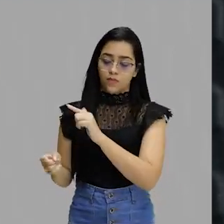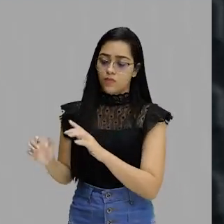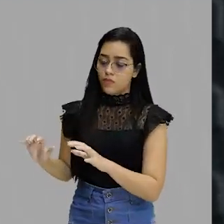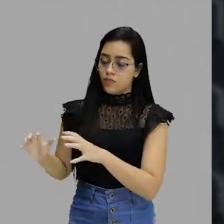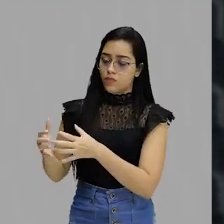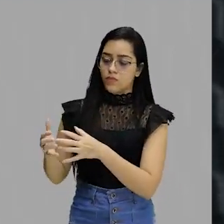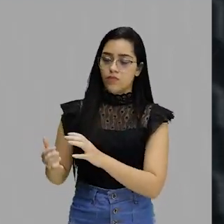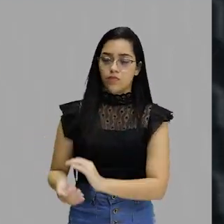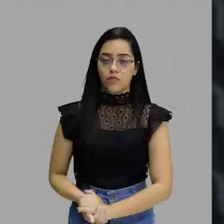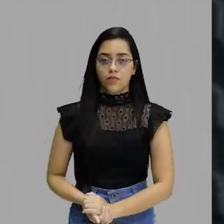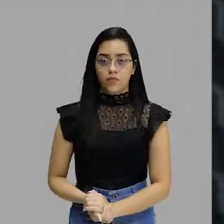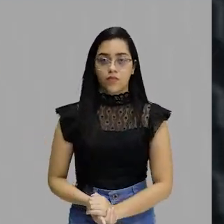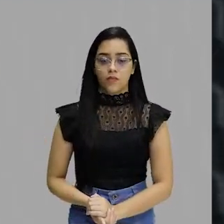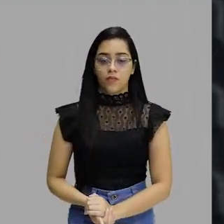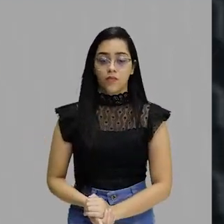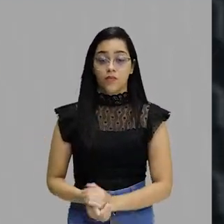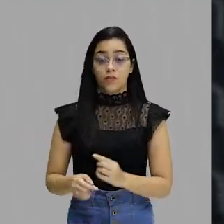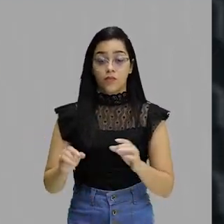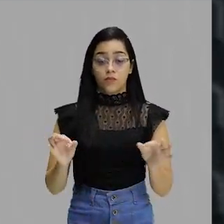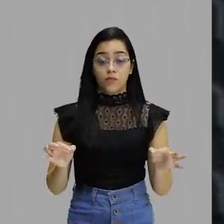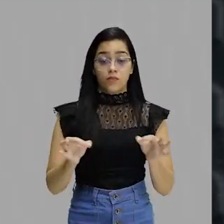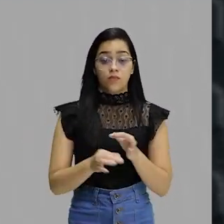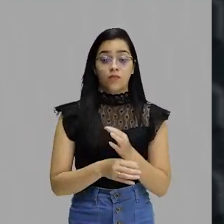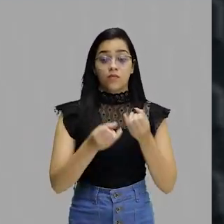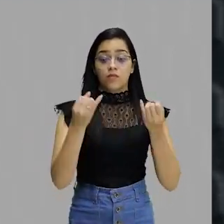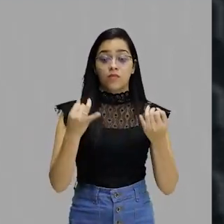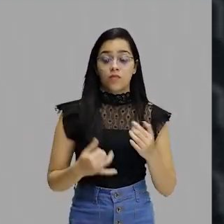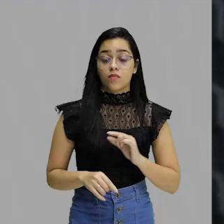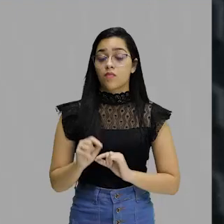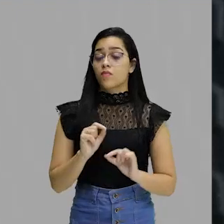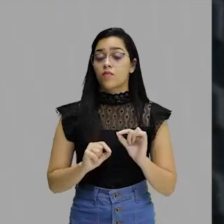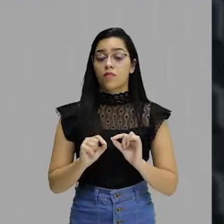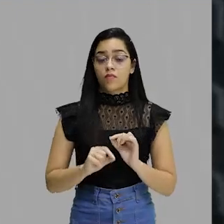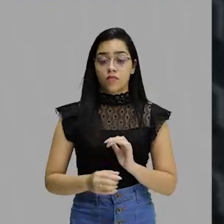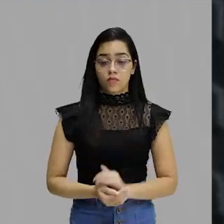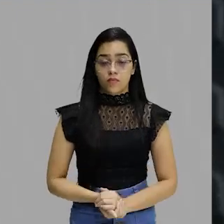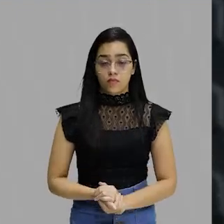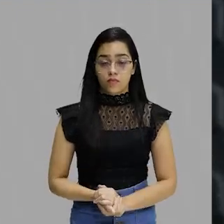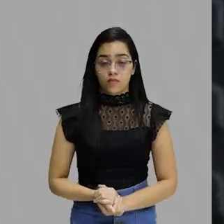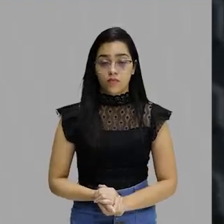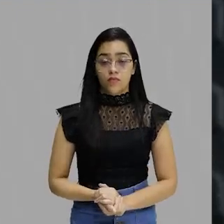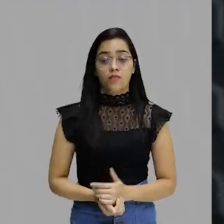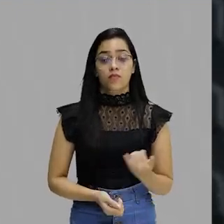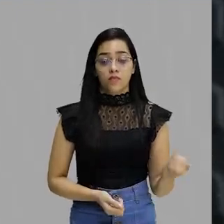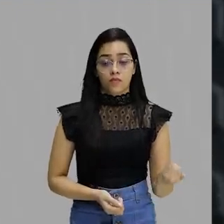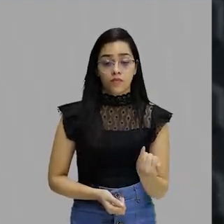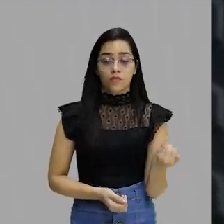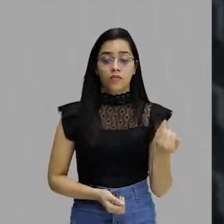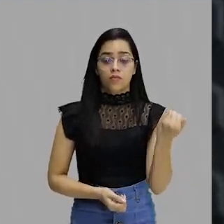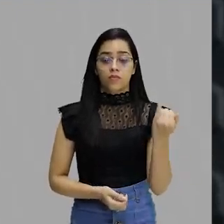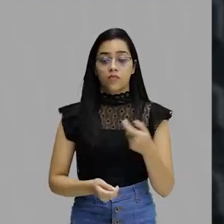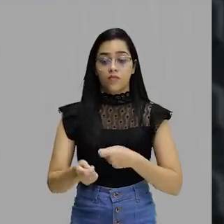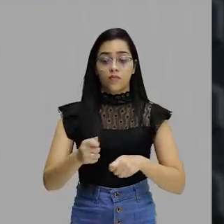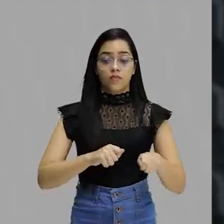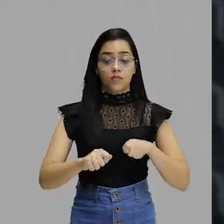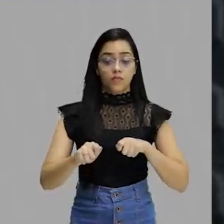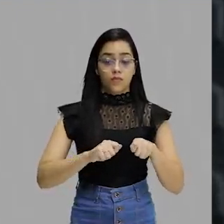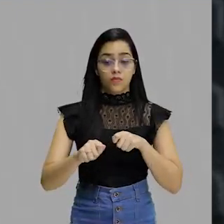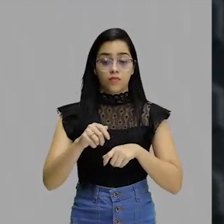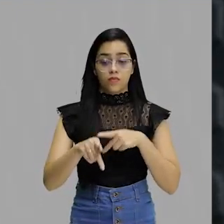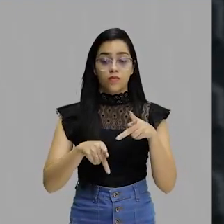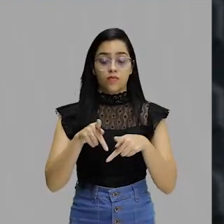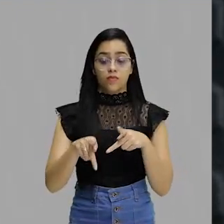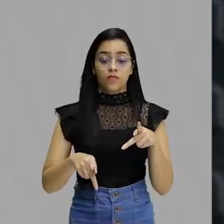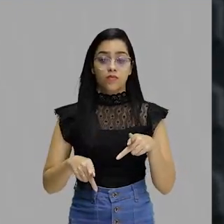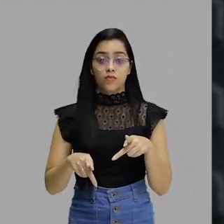outro. E ele termina finalizando dizendo o seguinte, ó, é importante para o controle populacional